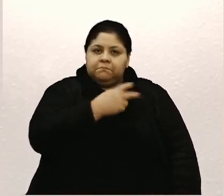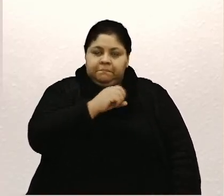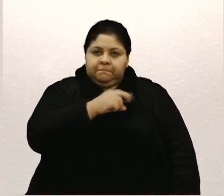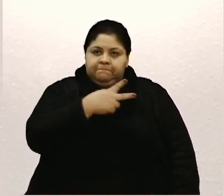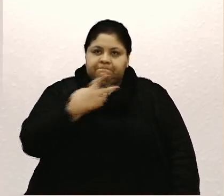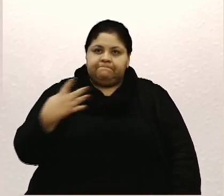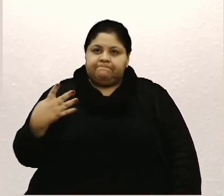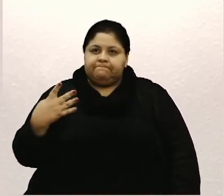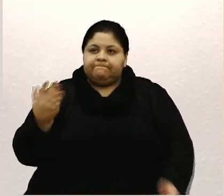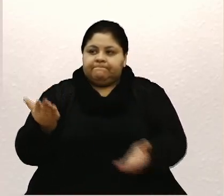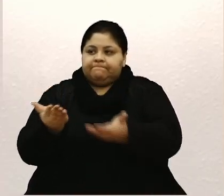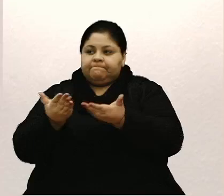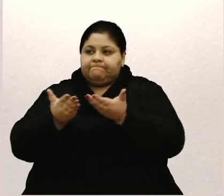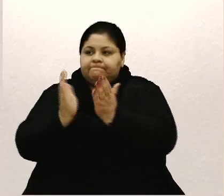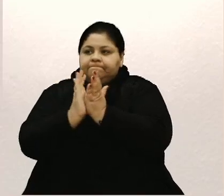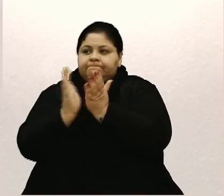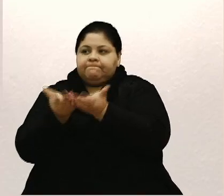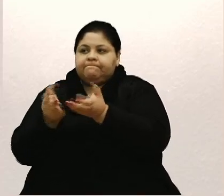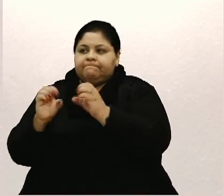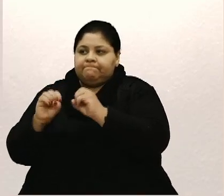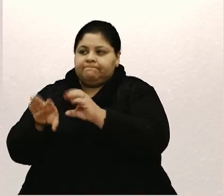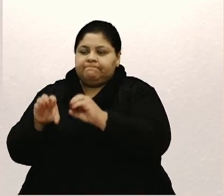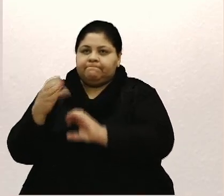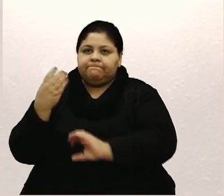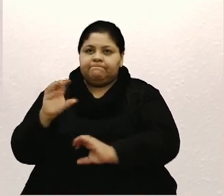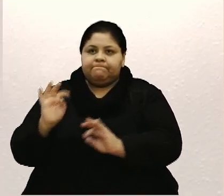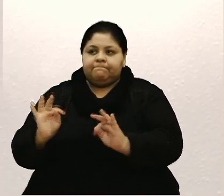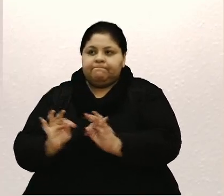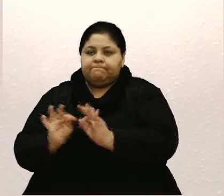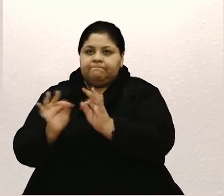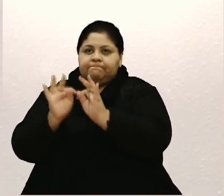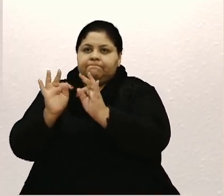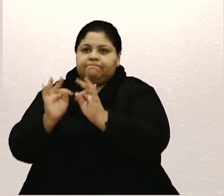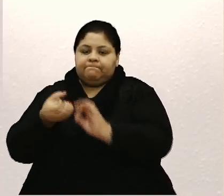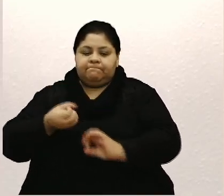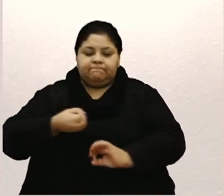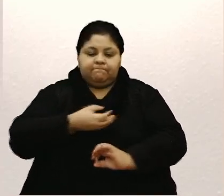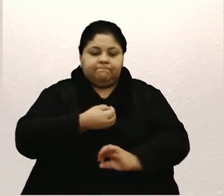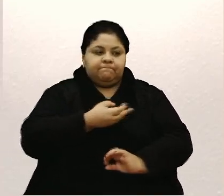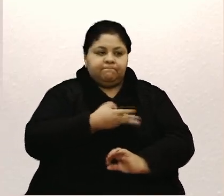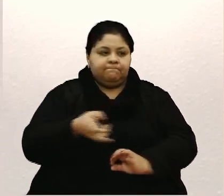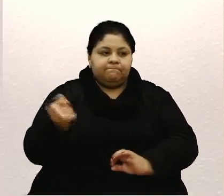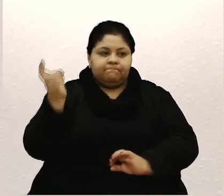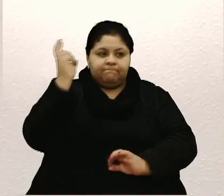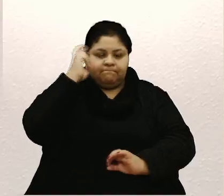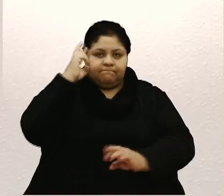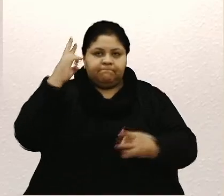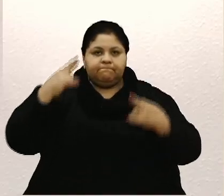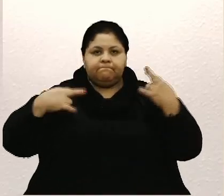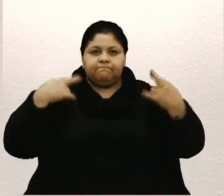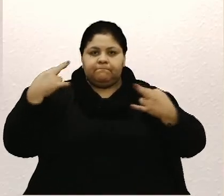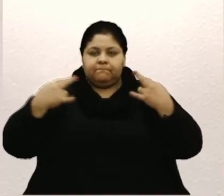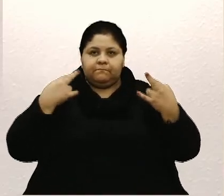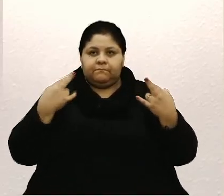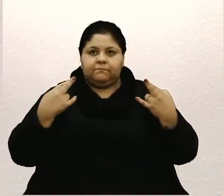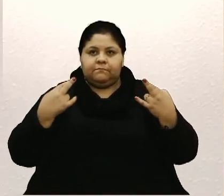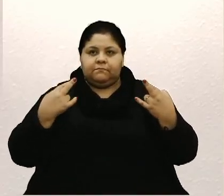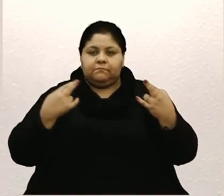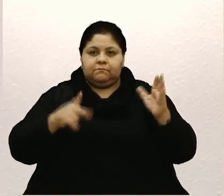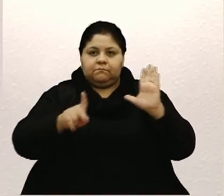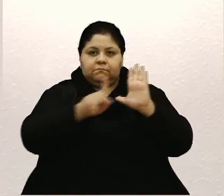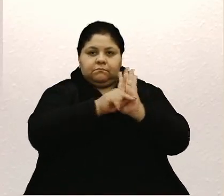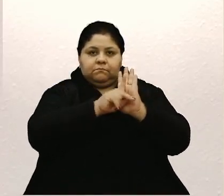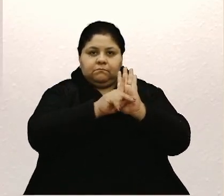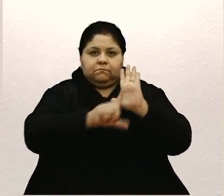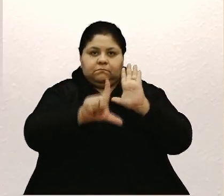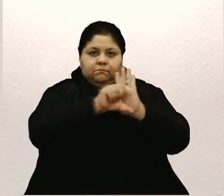61/2024. Recebe-se da Comissão de Educação, Ciência, Tecnologia e Inovação, Cultura, Desporto e Lazer o projeto de lei acima